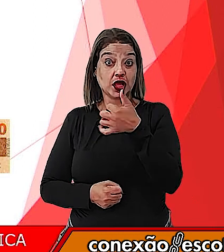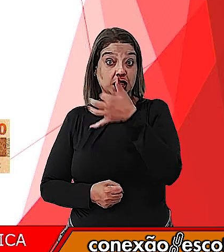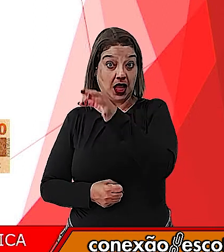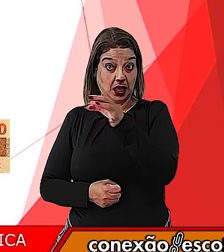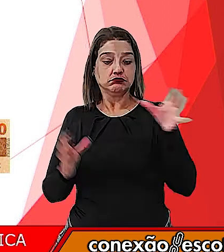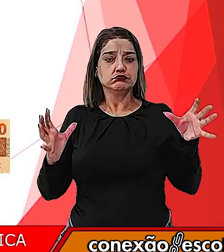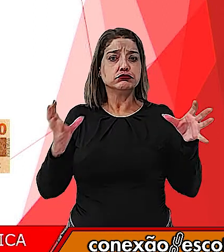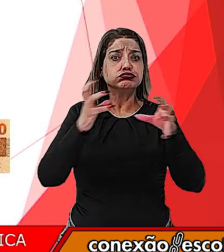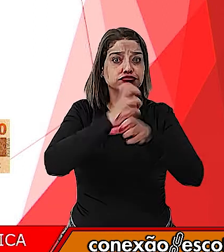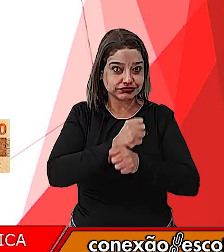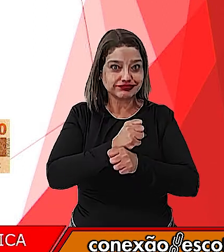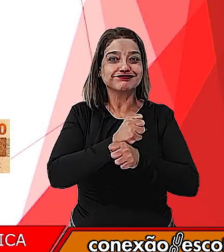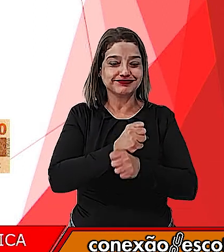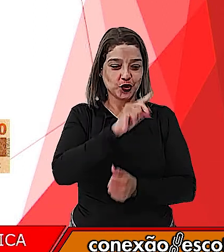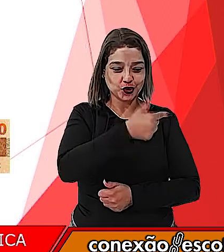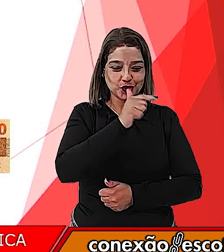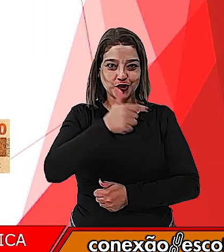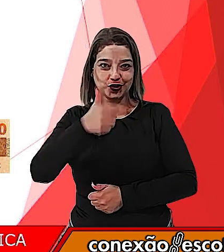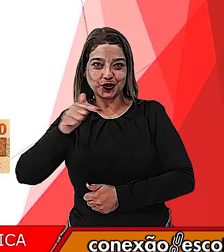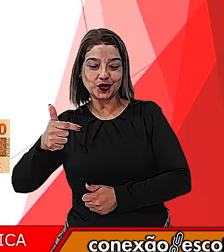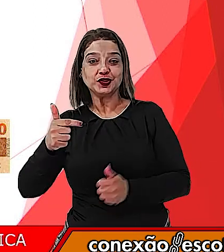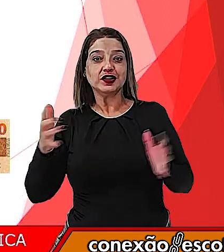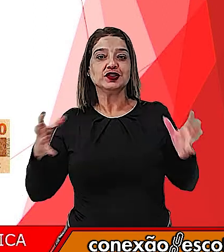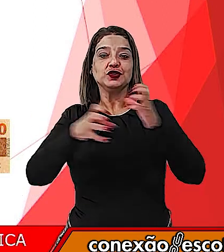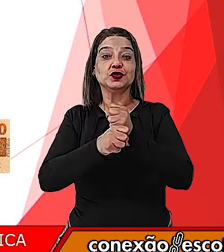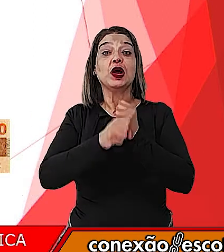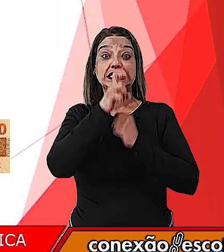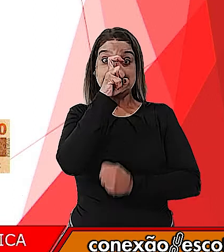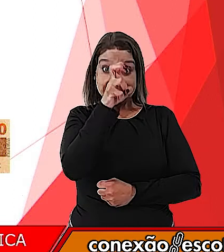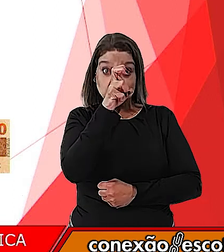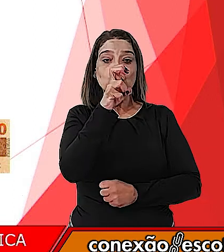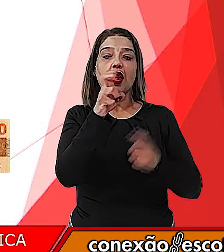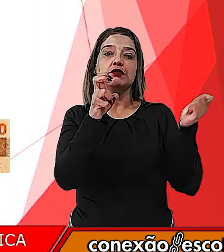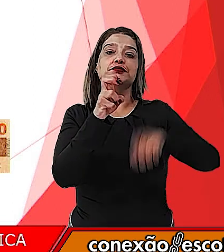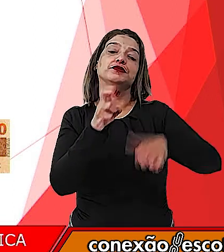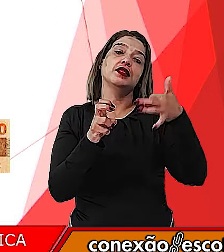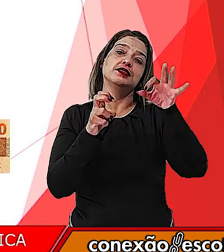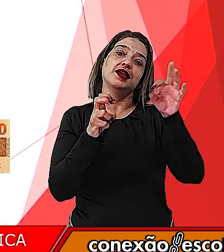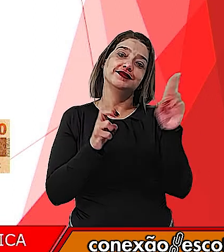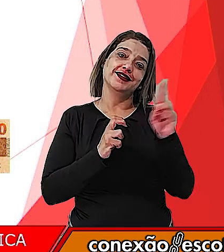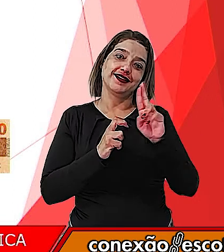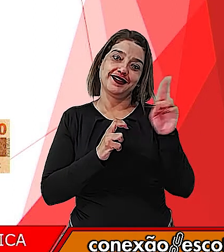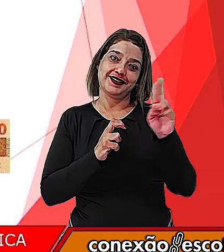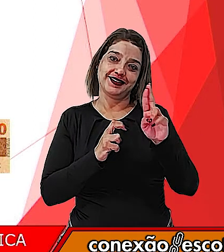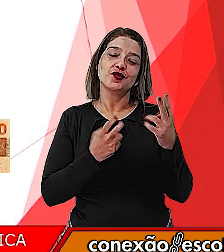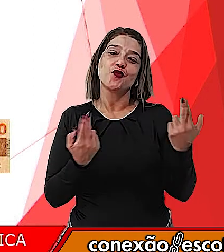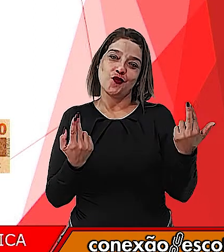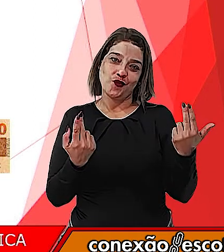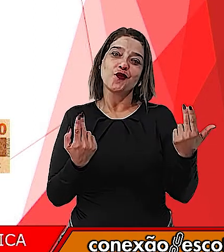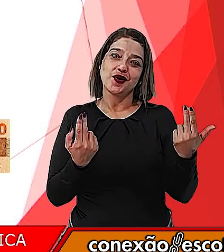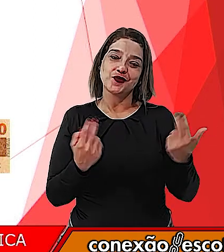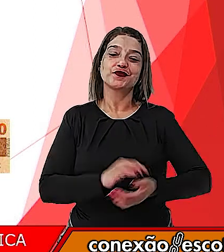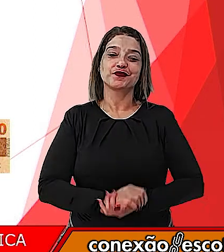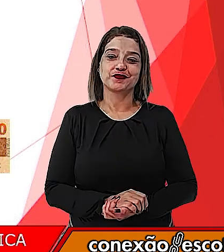8, 10. Equivale a R$ 10. Então 5 notas de R$ 2 é a mesma